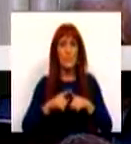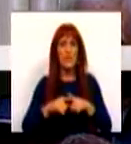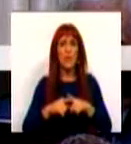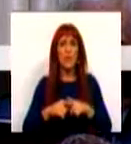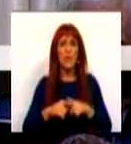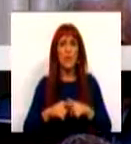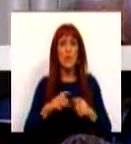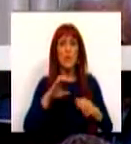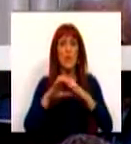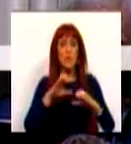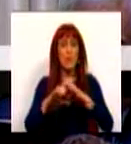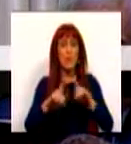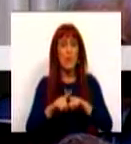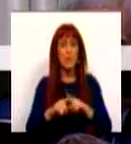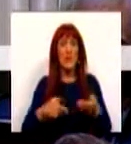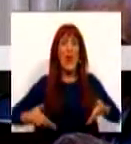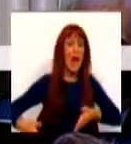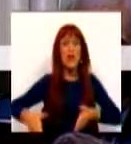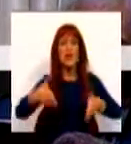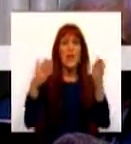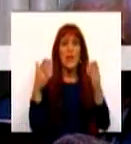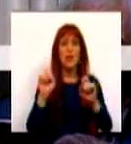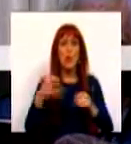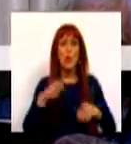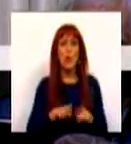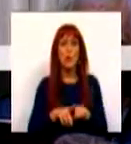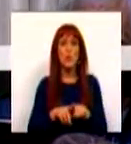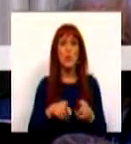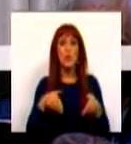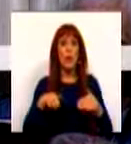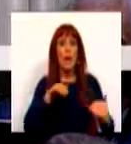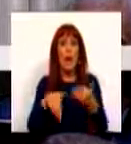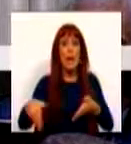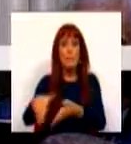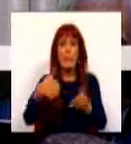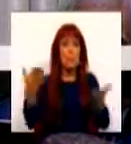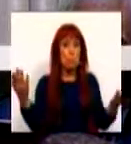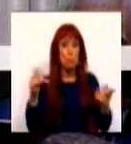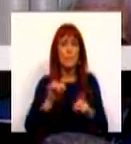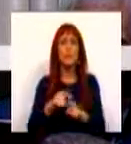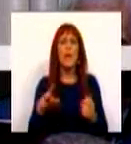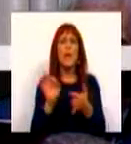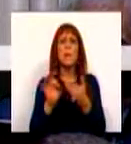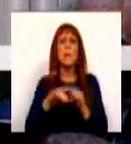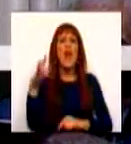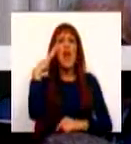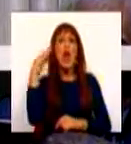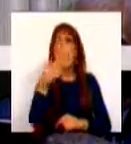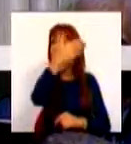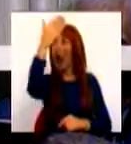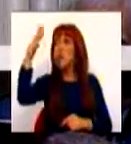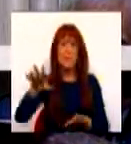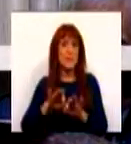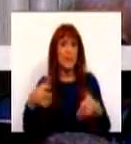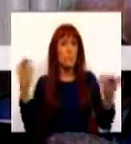vias de comunicação, quer fossem estradas ou caminhos vicinais, e ainda os elementos naturais,